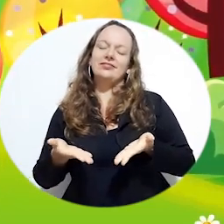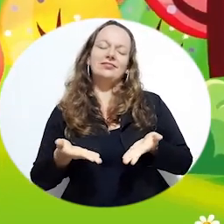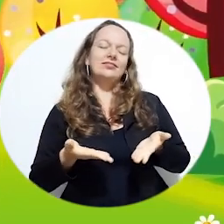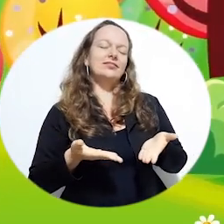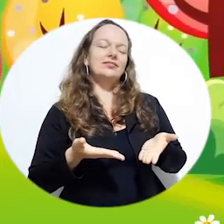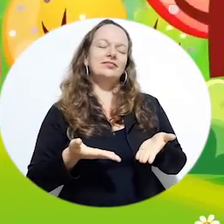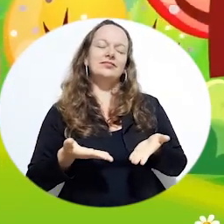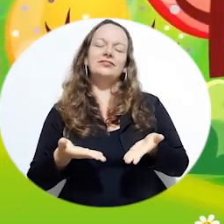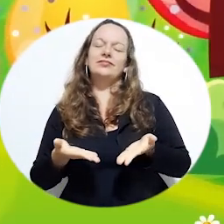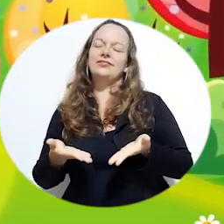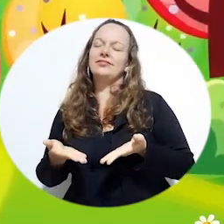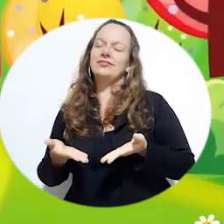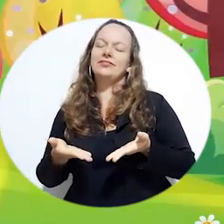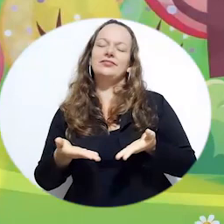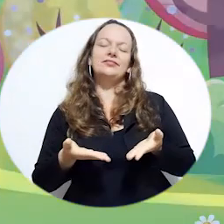É assim, ó.